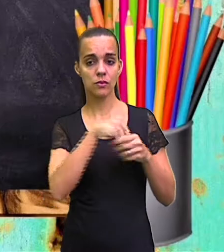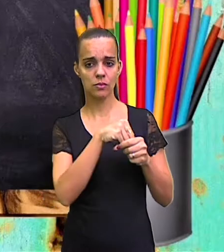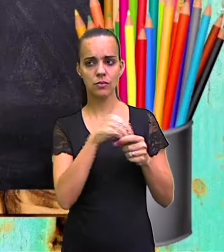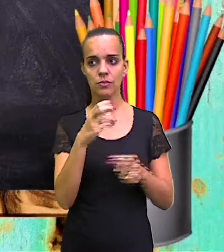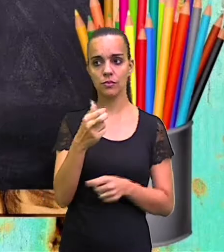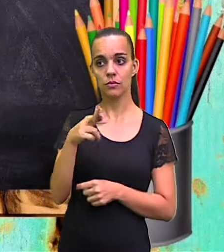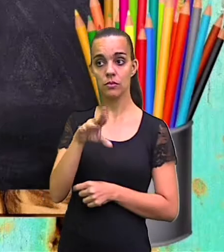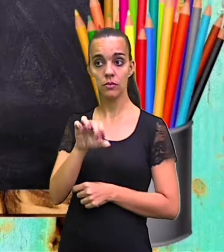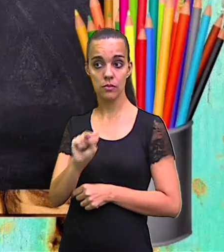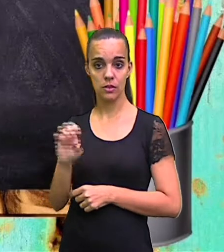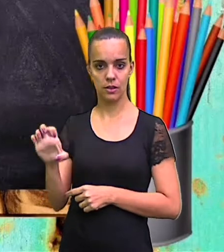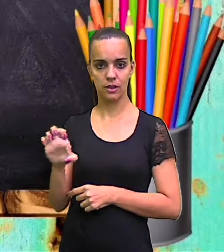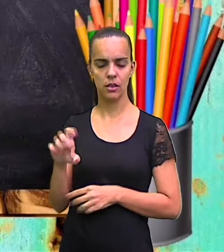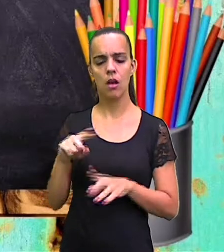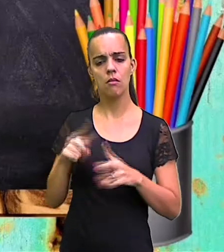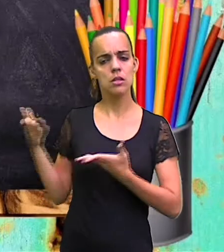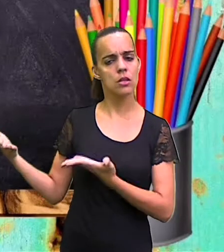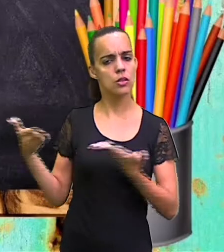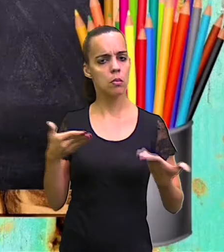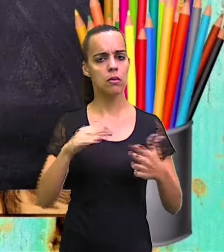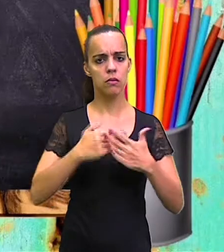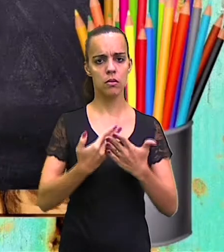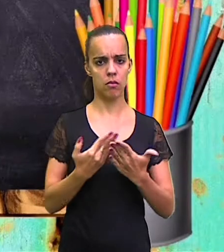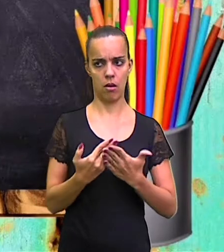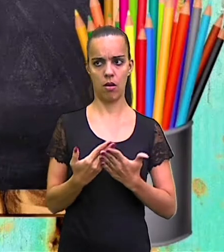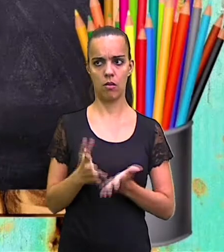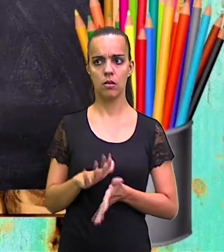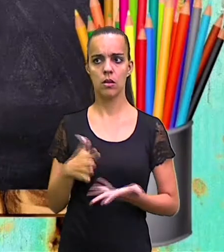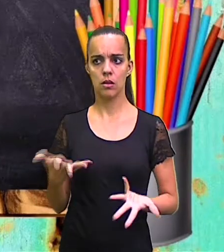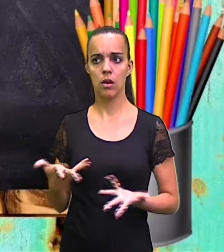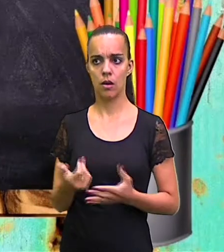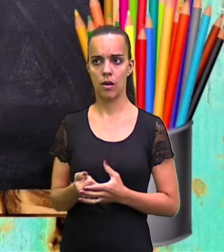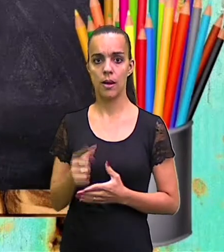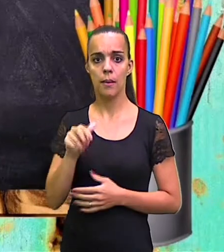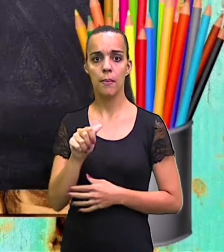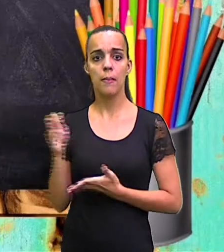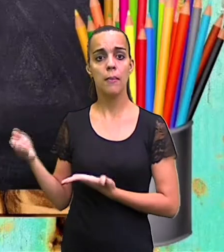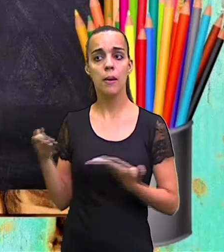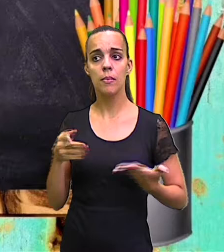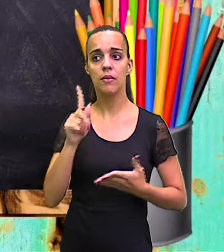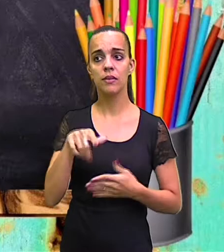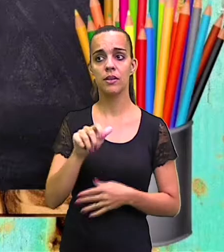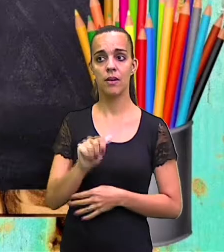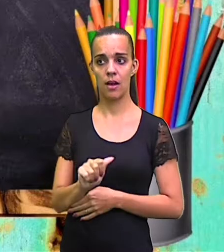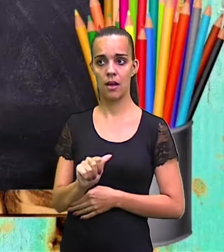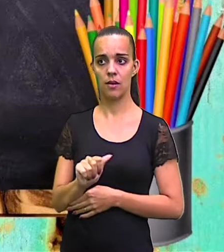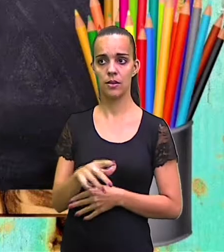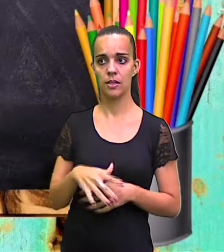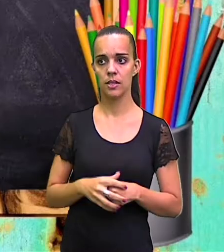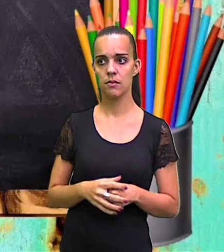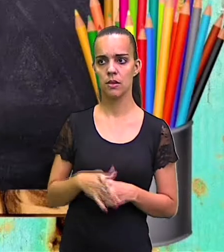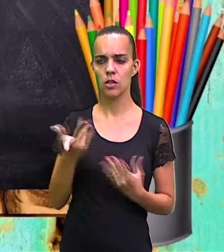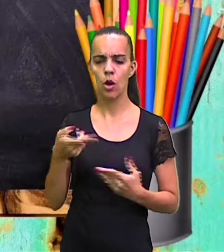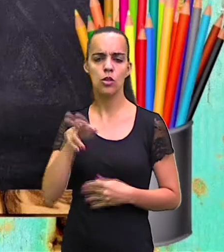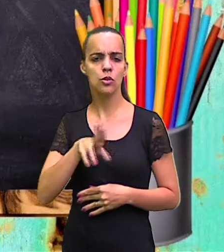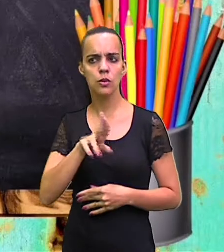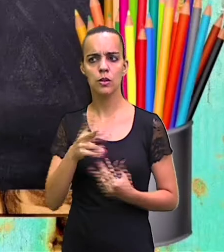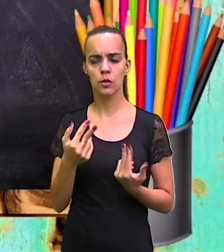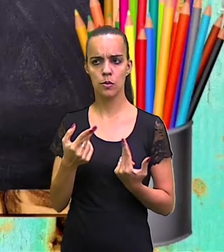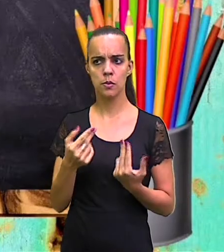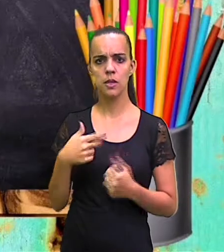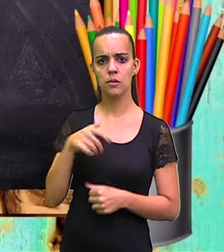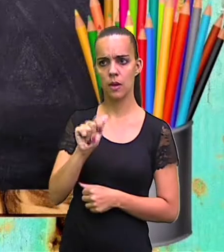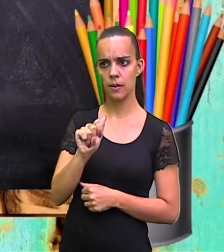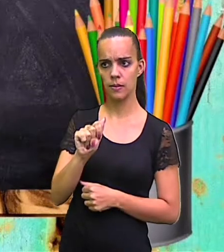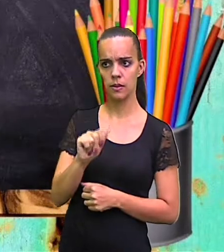A do seja bem-vindo à aula? Quem é bem-vindo a. Façamos os mesmos dois